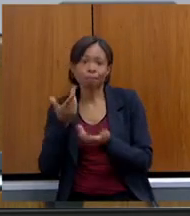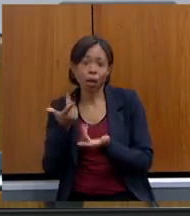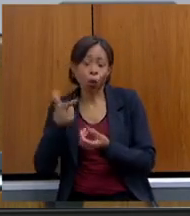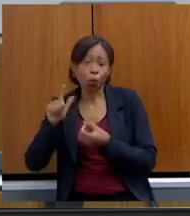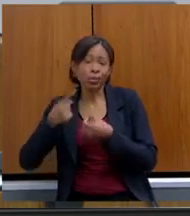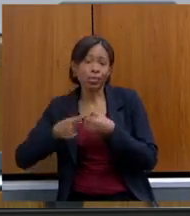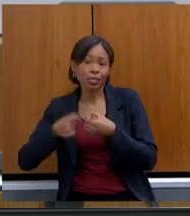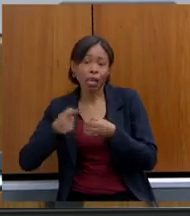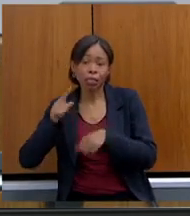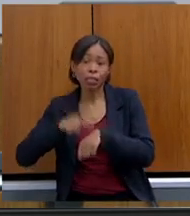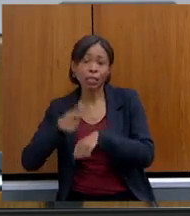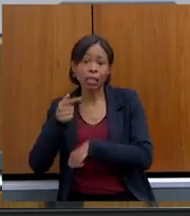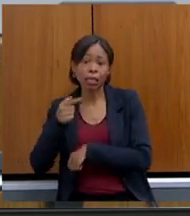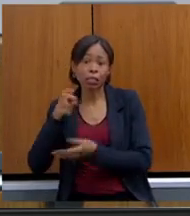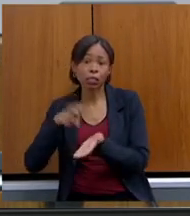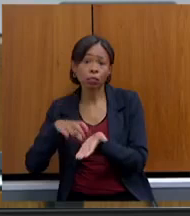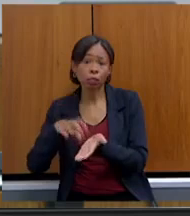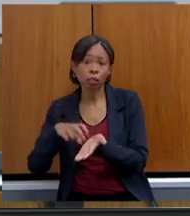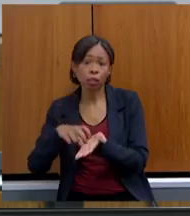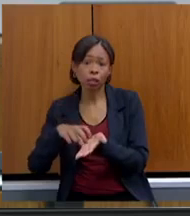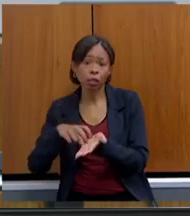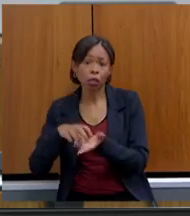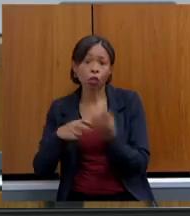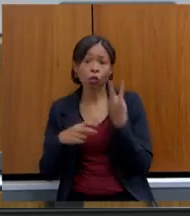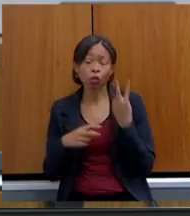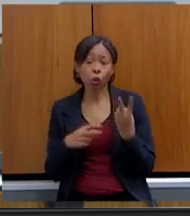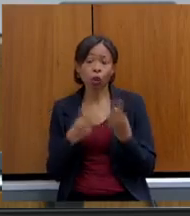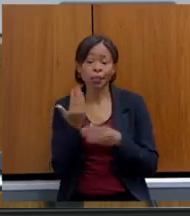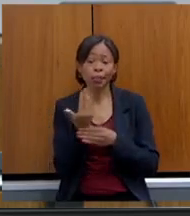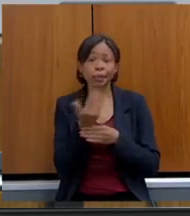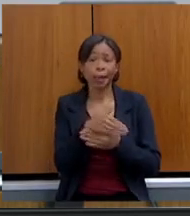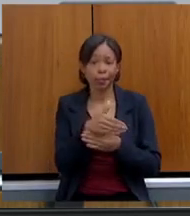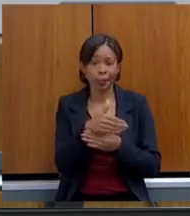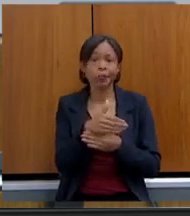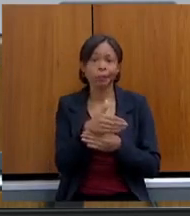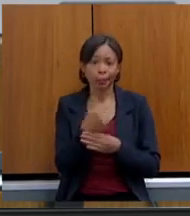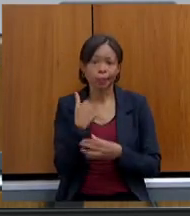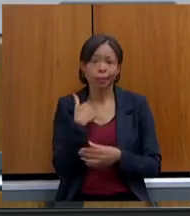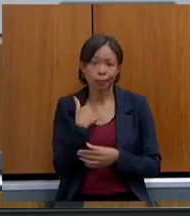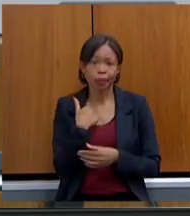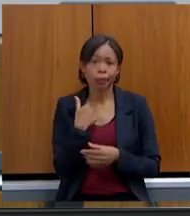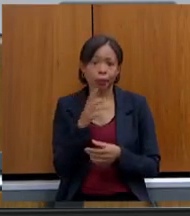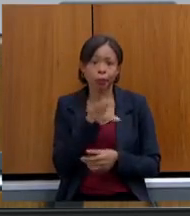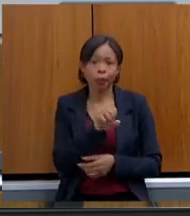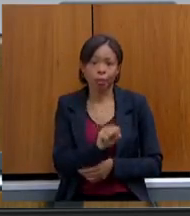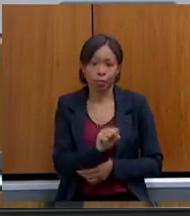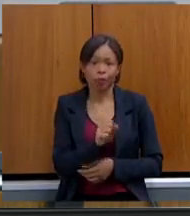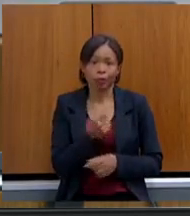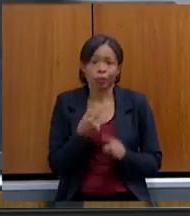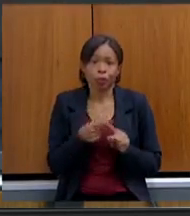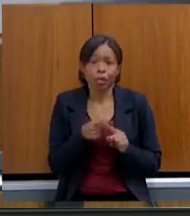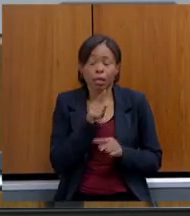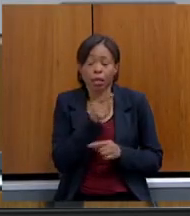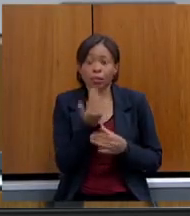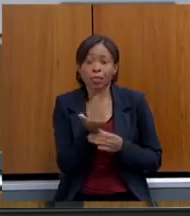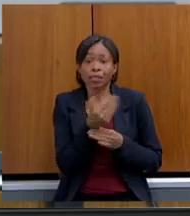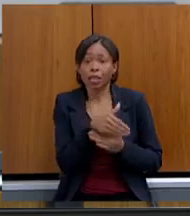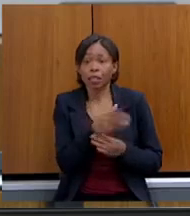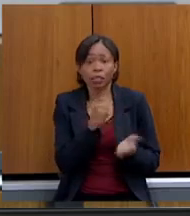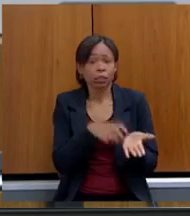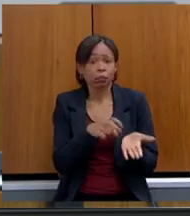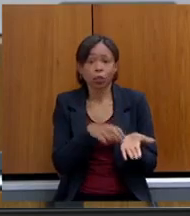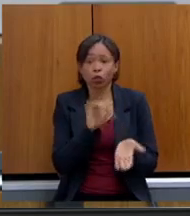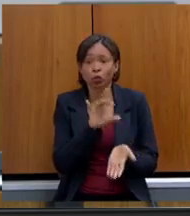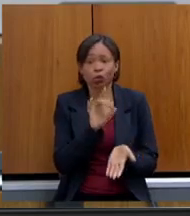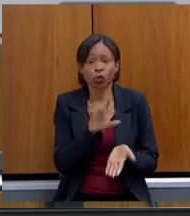táxis Na segunda e na sexta-feira quando quando encontro meio de trânsito não encontro né meio de transporte foi lá só tem táxi na parte da